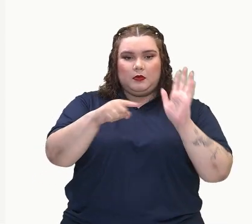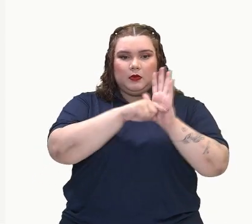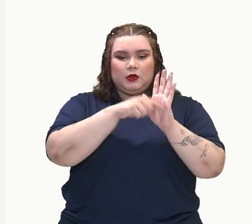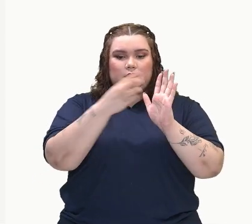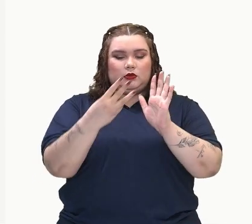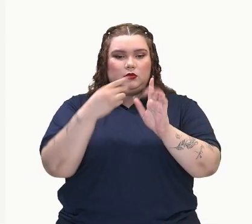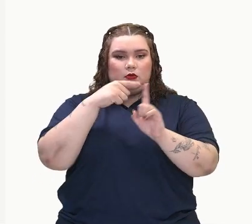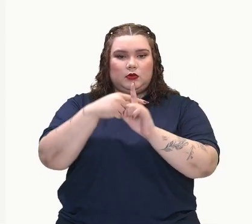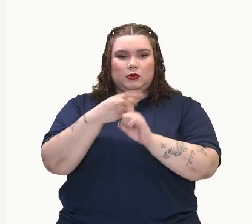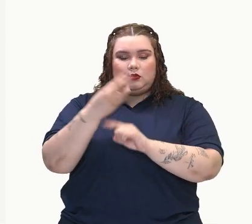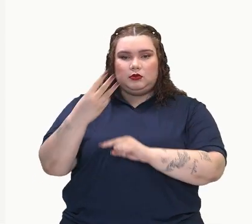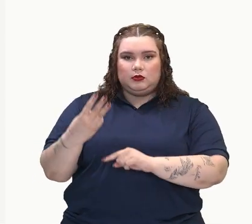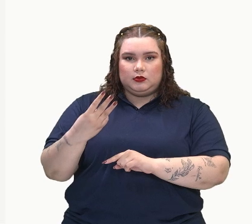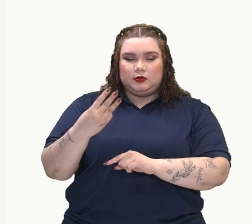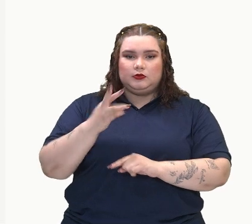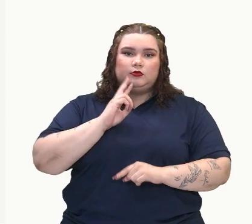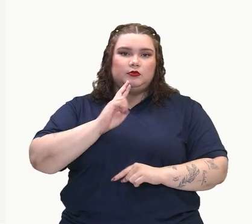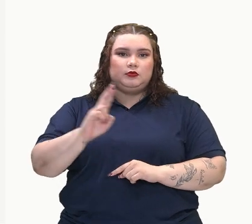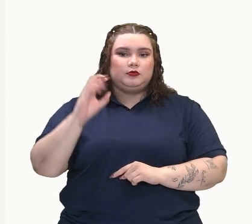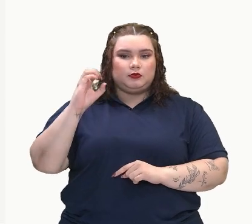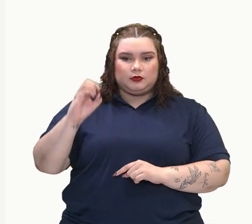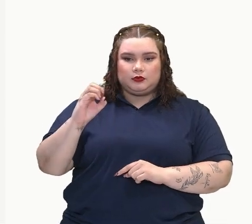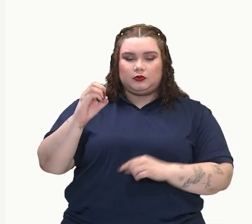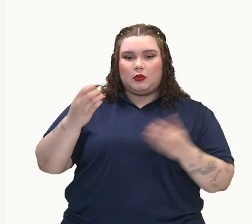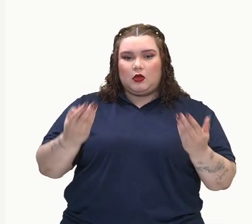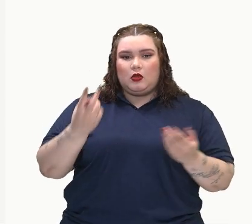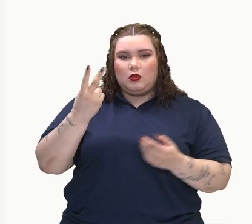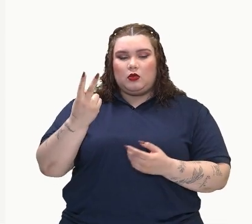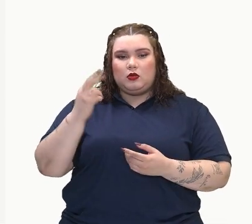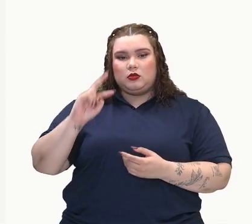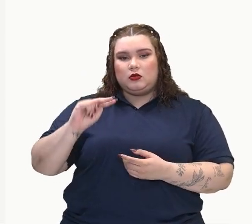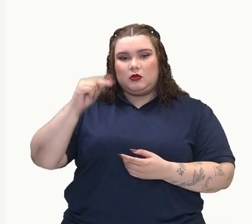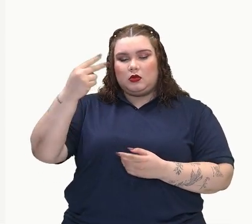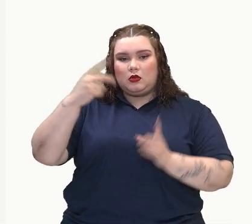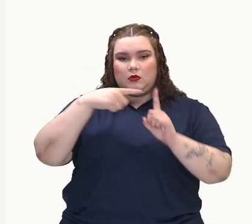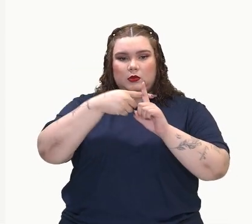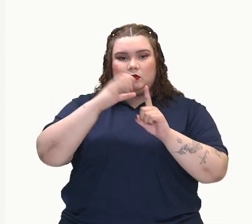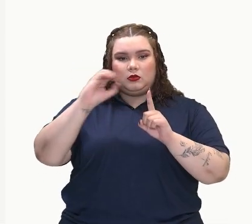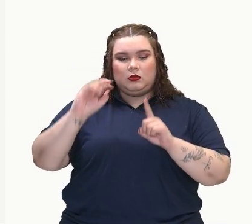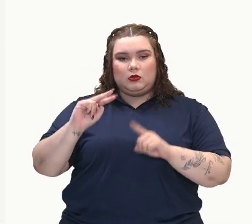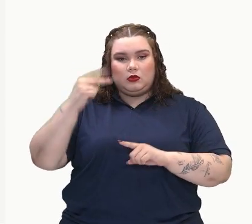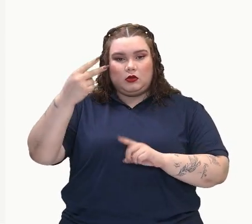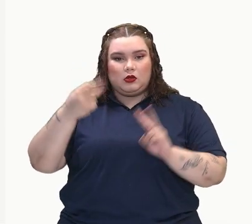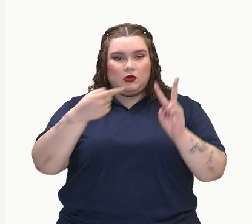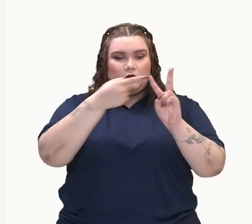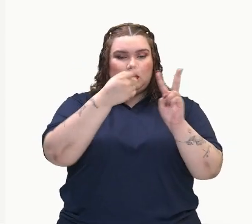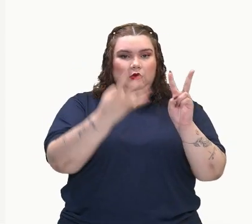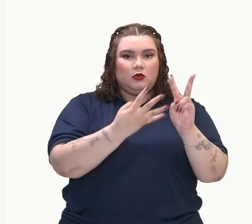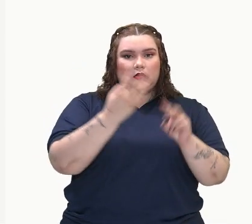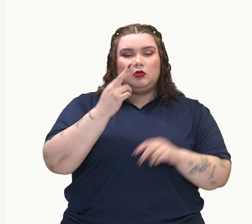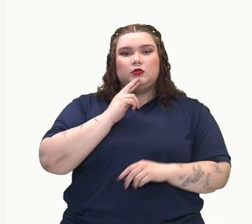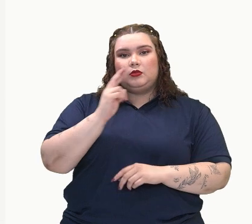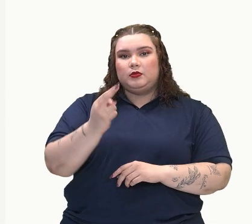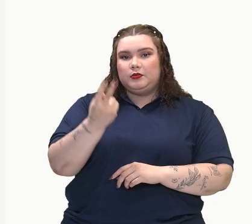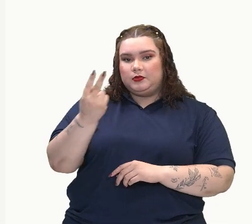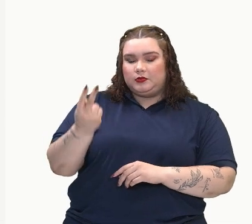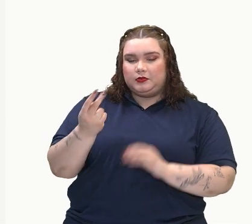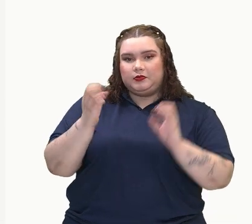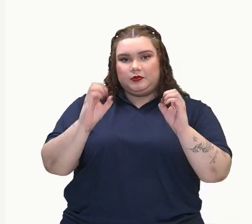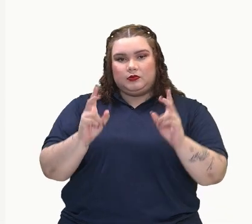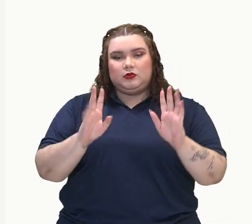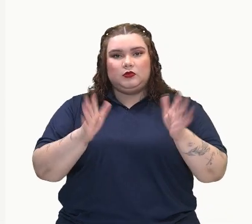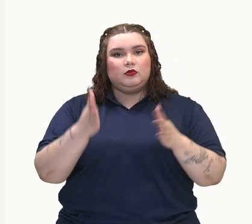mais 3, 0. Então, 2 ao quadrado, 0 ao quadrado. Mais 2 ao quadrado é 4. A raiz quadrada de 4 é 2. Então, nós já sabemos